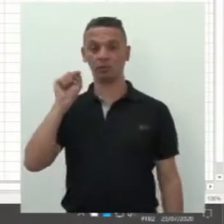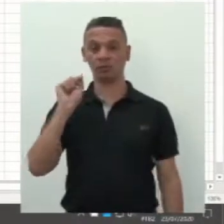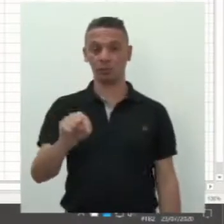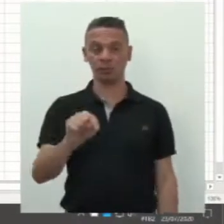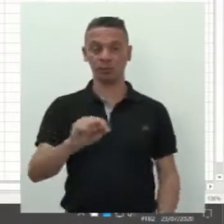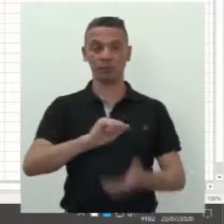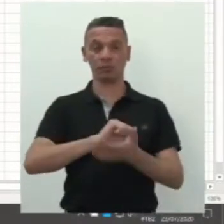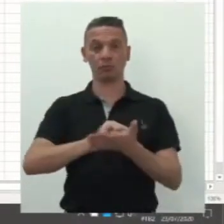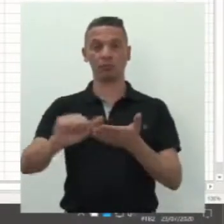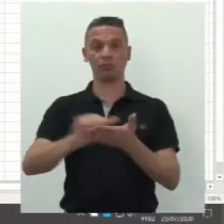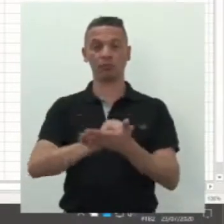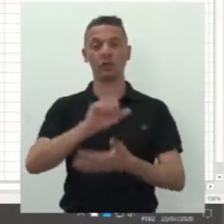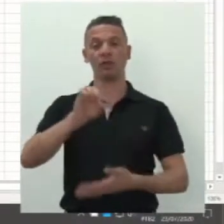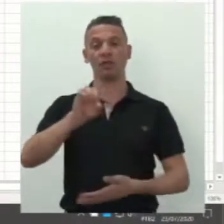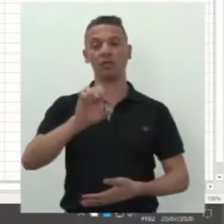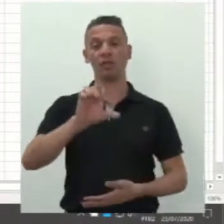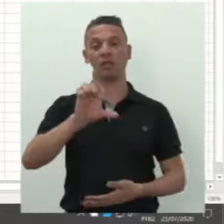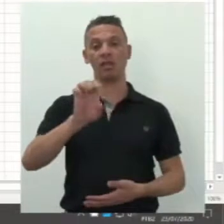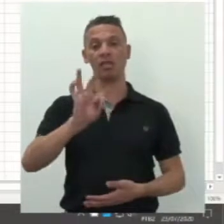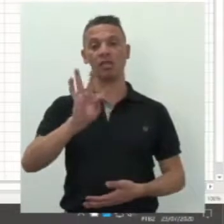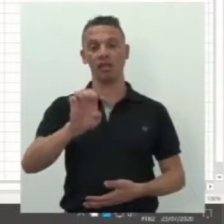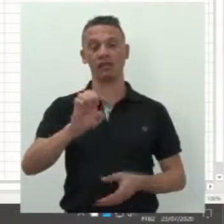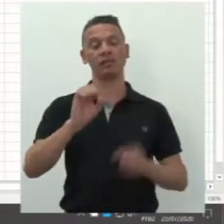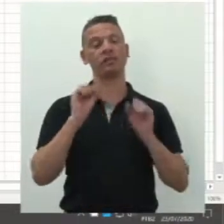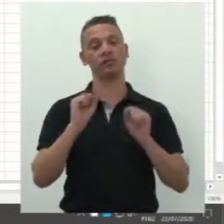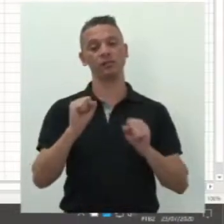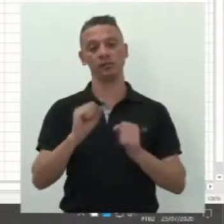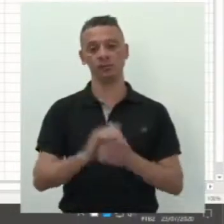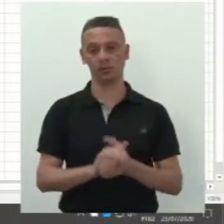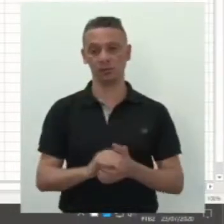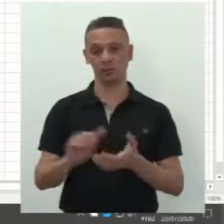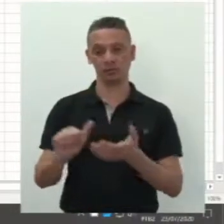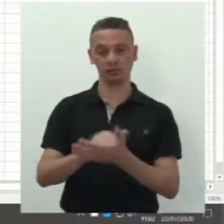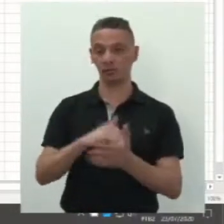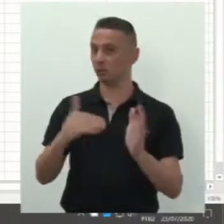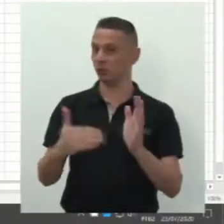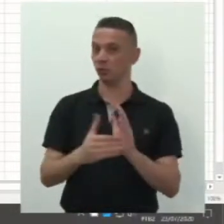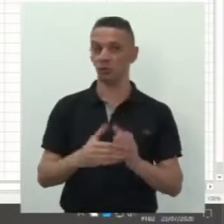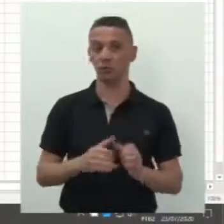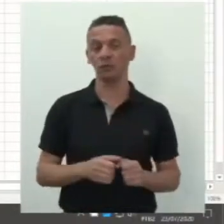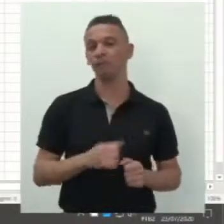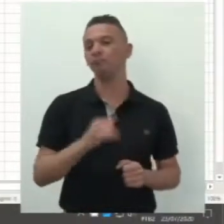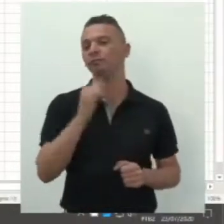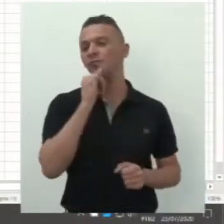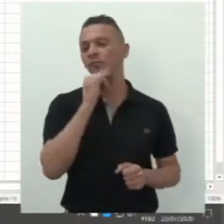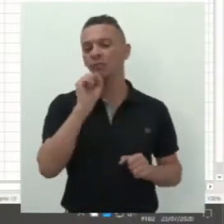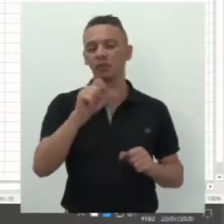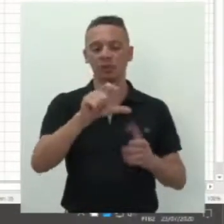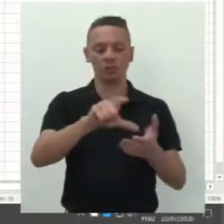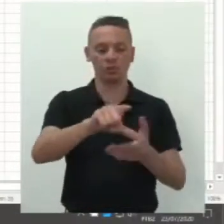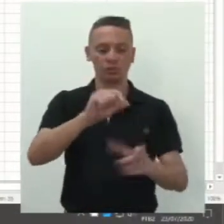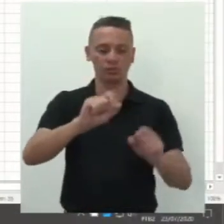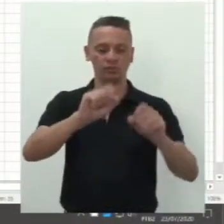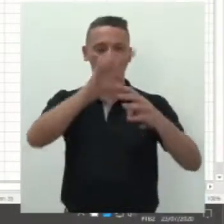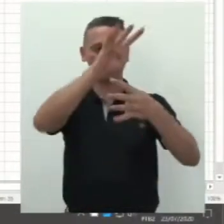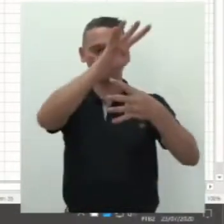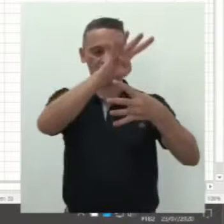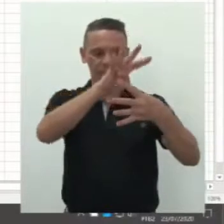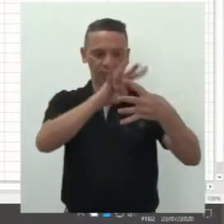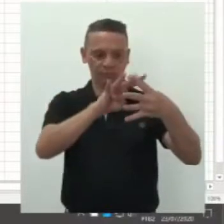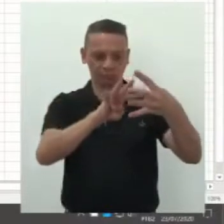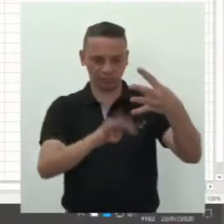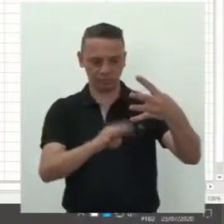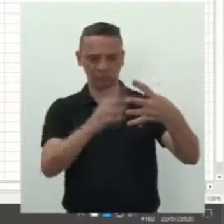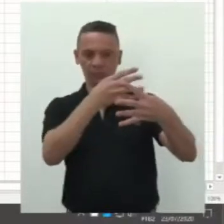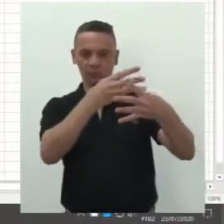apago tudo, né? Então eu posso apagar grupos grandes, né? Então, por exemplo, eu posso selecionar uma seleção grande de dados